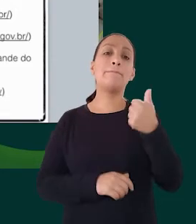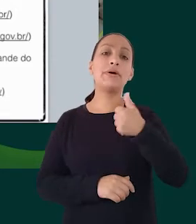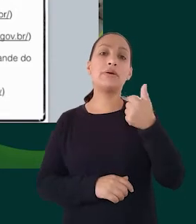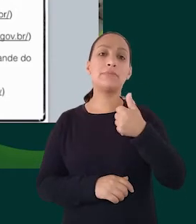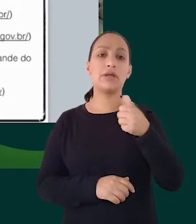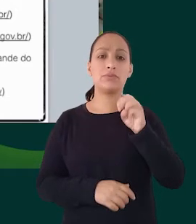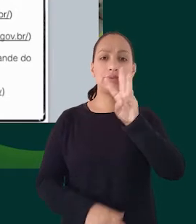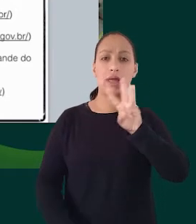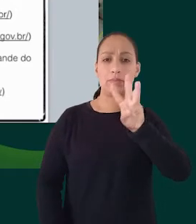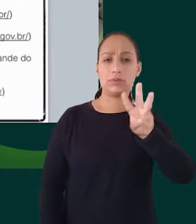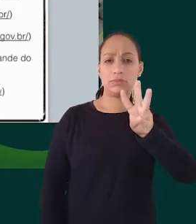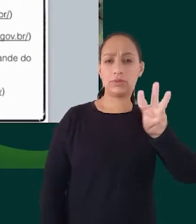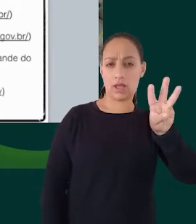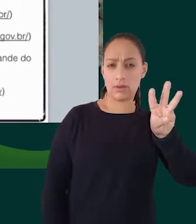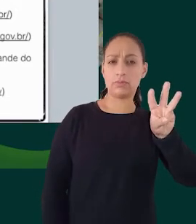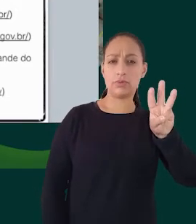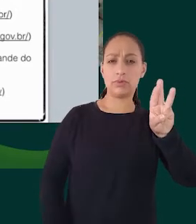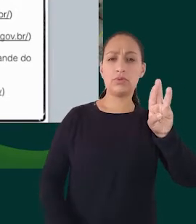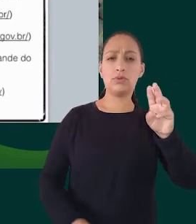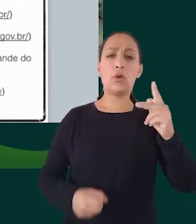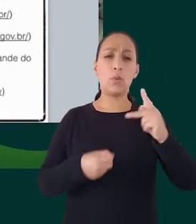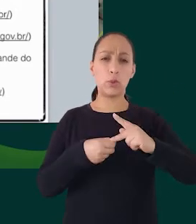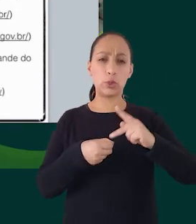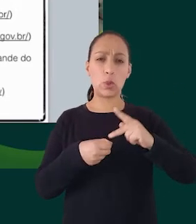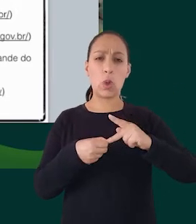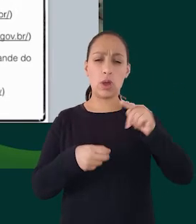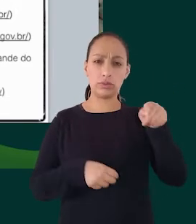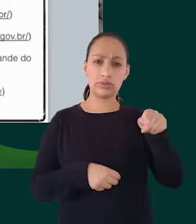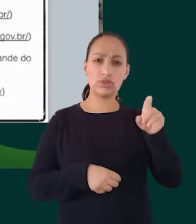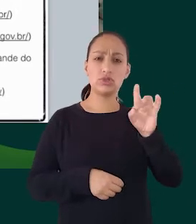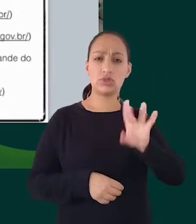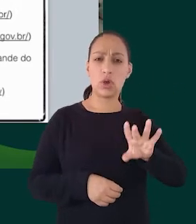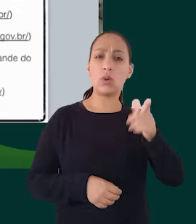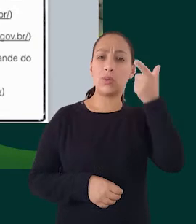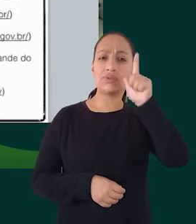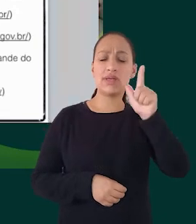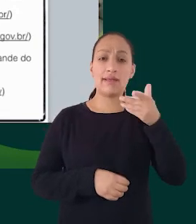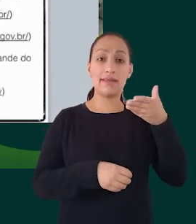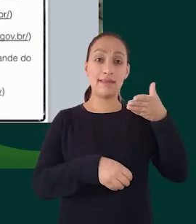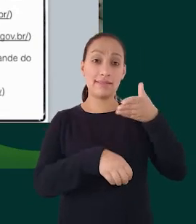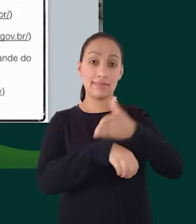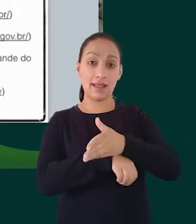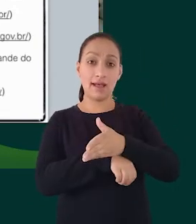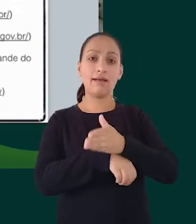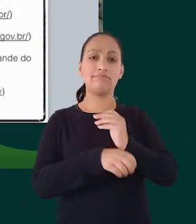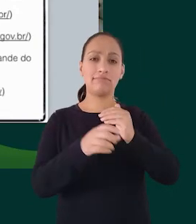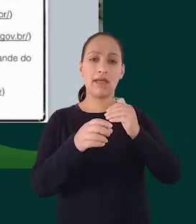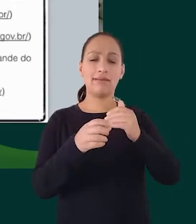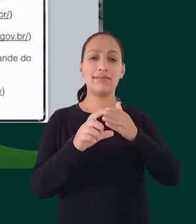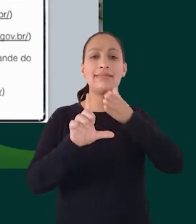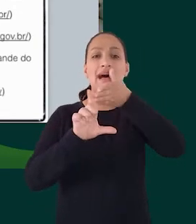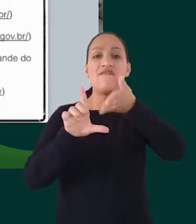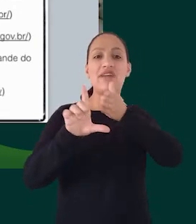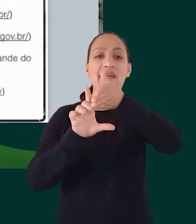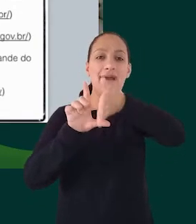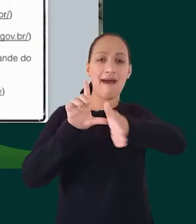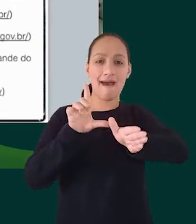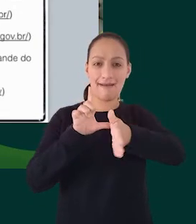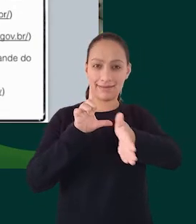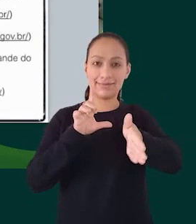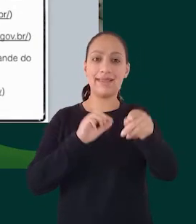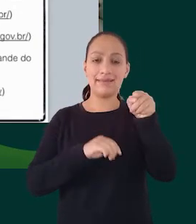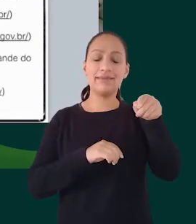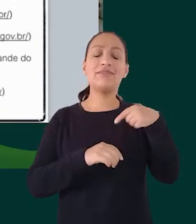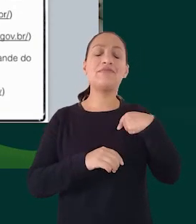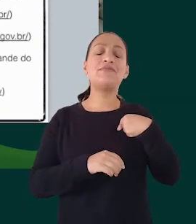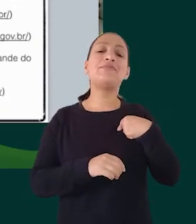da WWW, então a gente só consegue navegar por causa desse cara e da sua equipe, obviamente. Então esse cara tem algumas falas bem interessantes